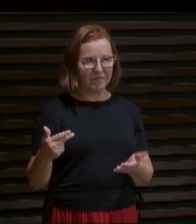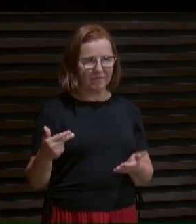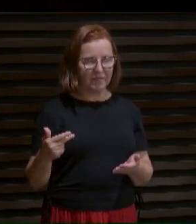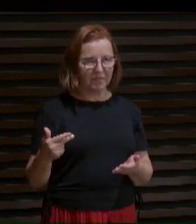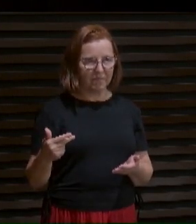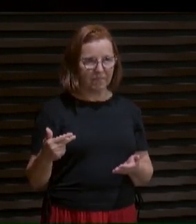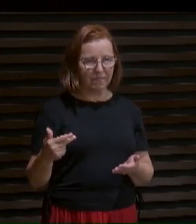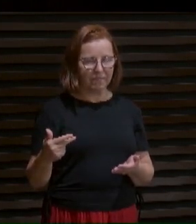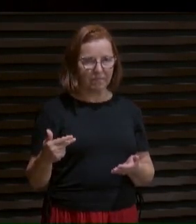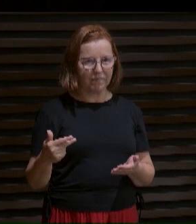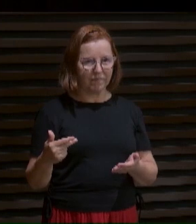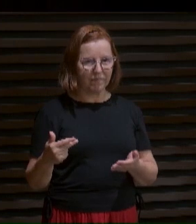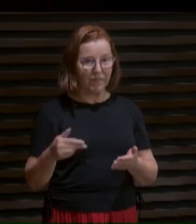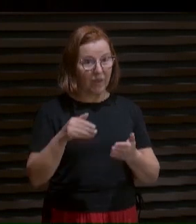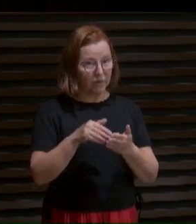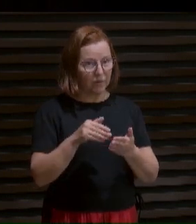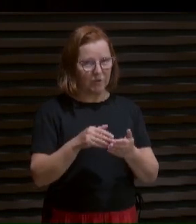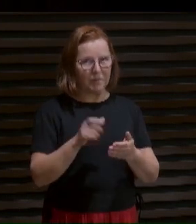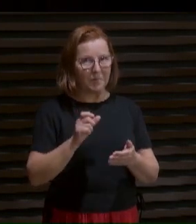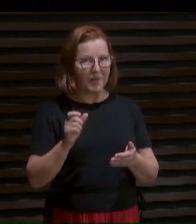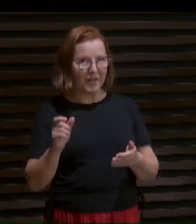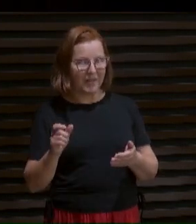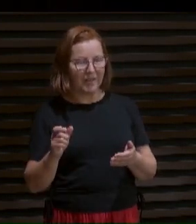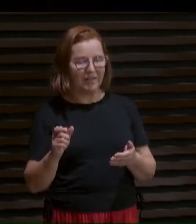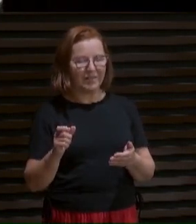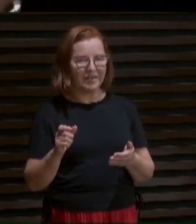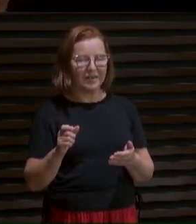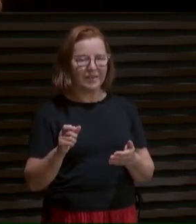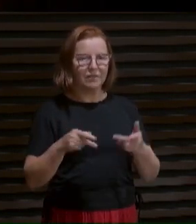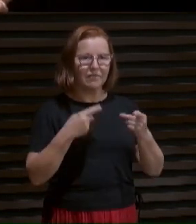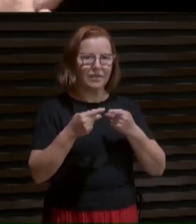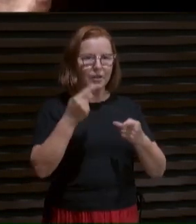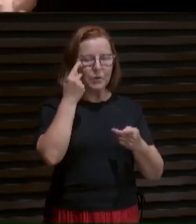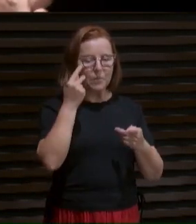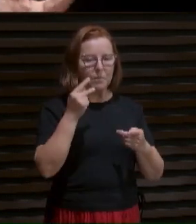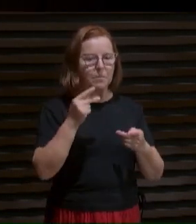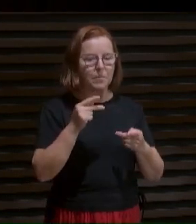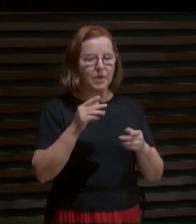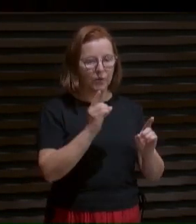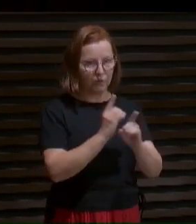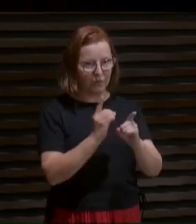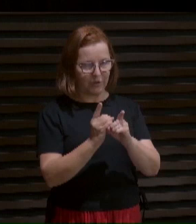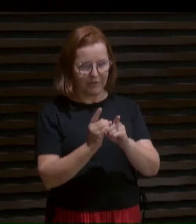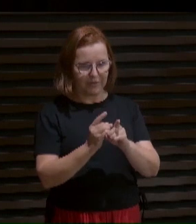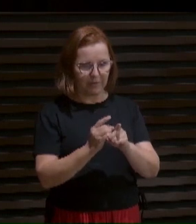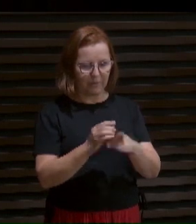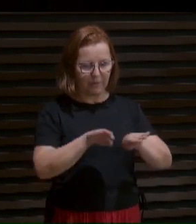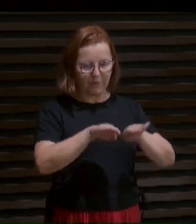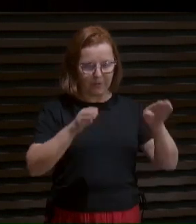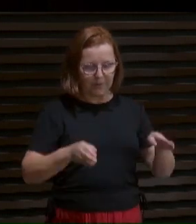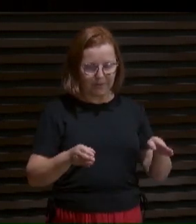as últimas palavras do seu discurso, nos seus discípulos, ali ao redor da mesa da ceia.